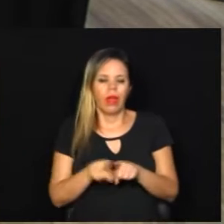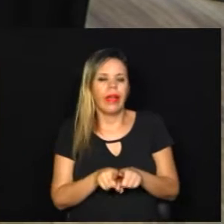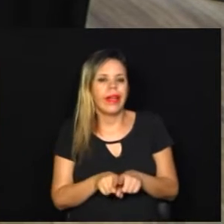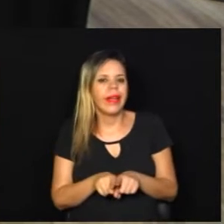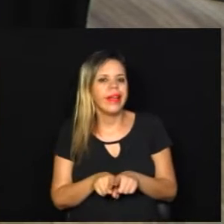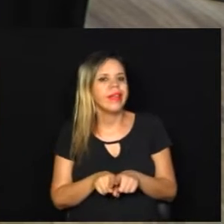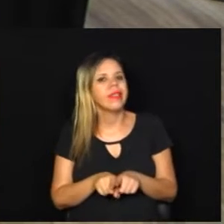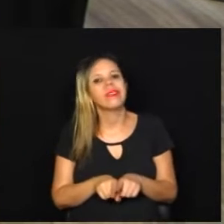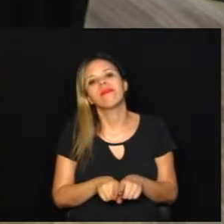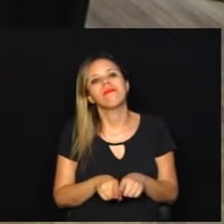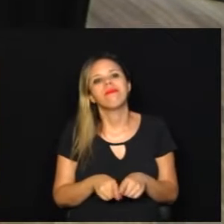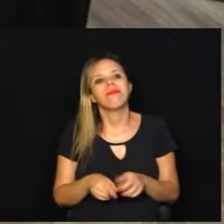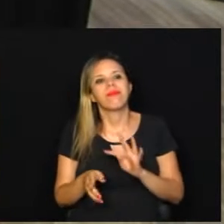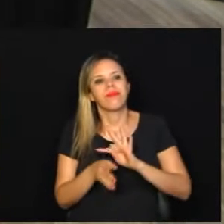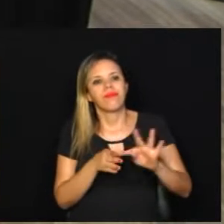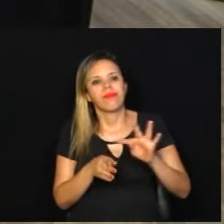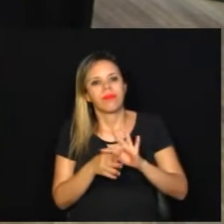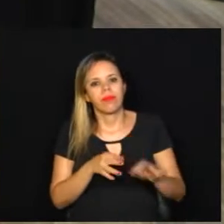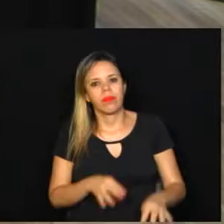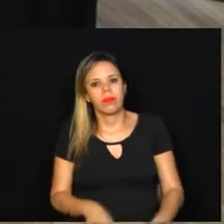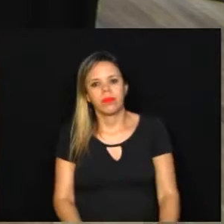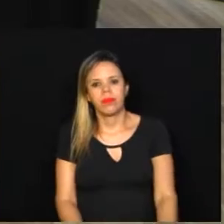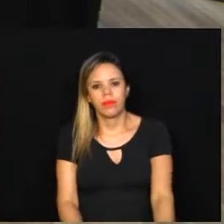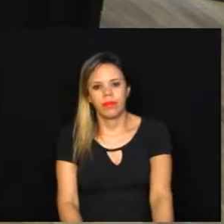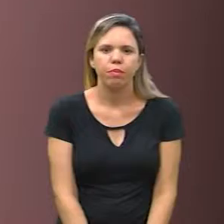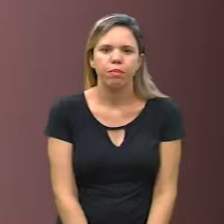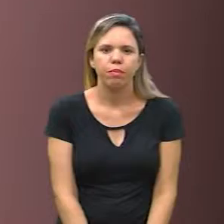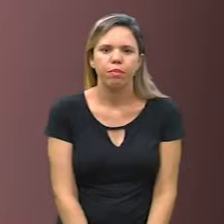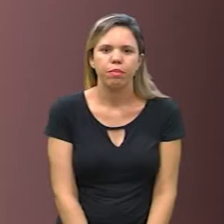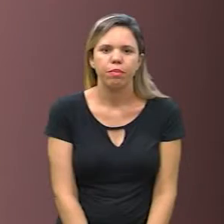do Conselho Tutelar. Vamos ver então.